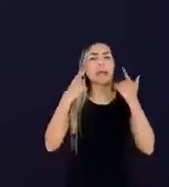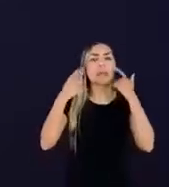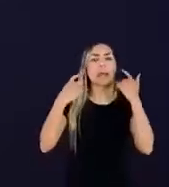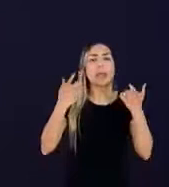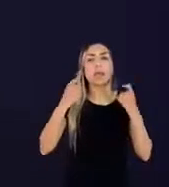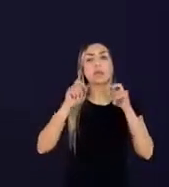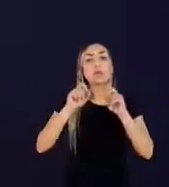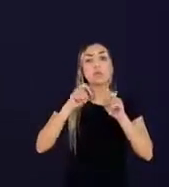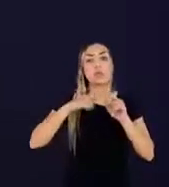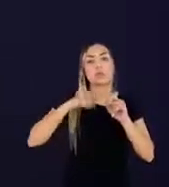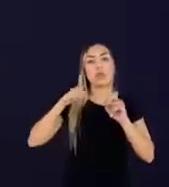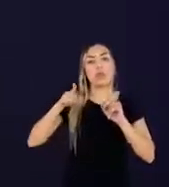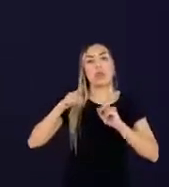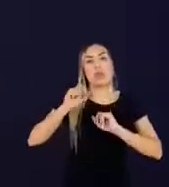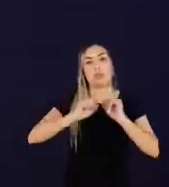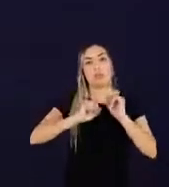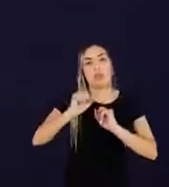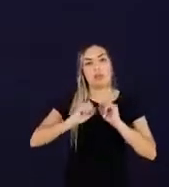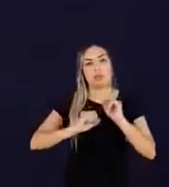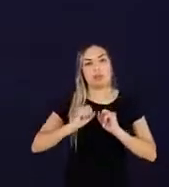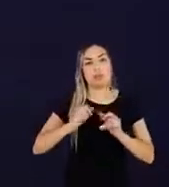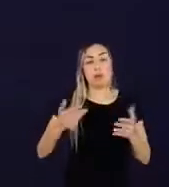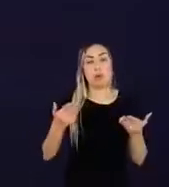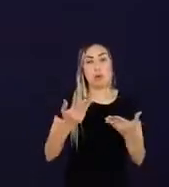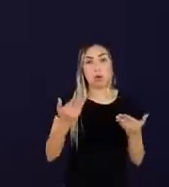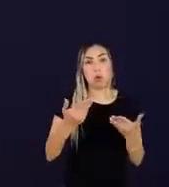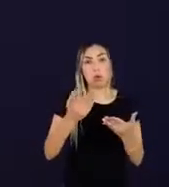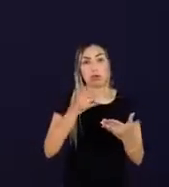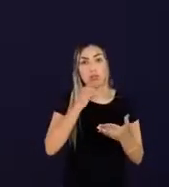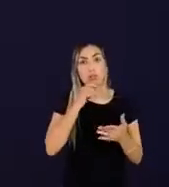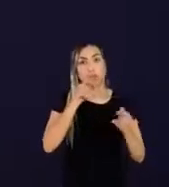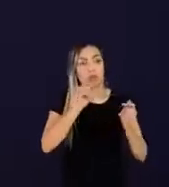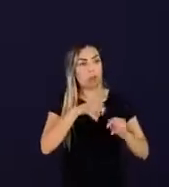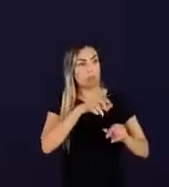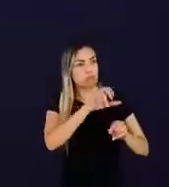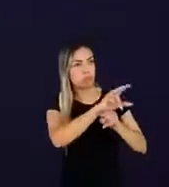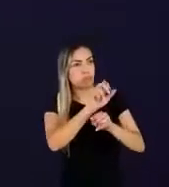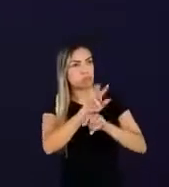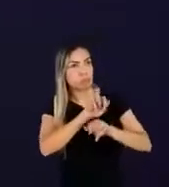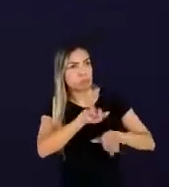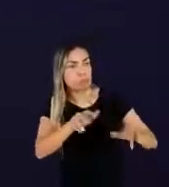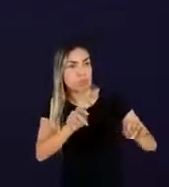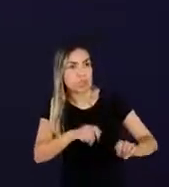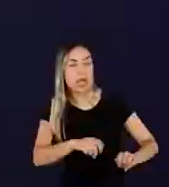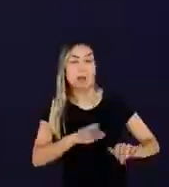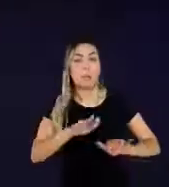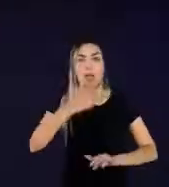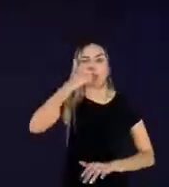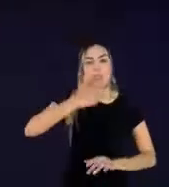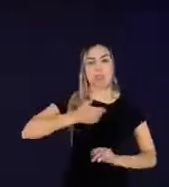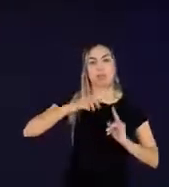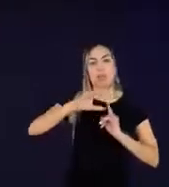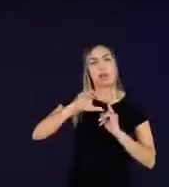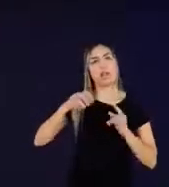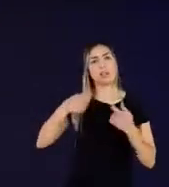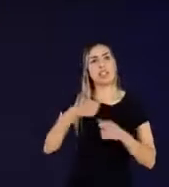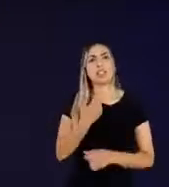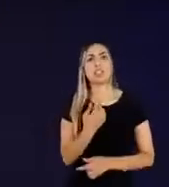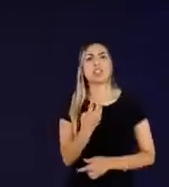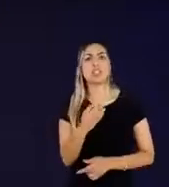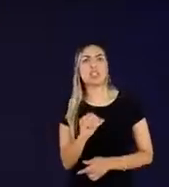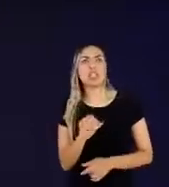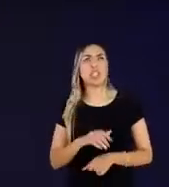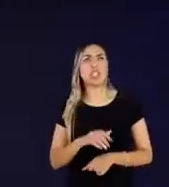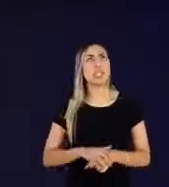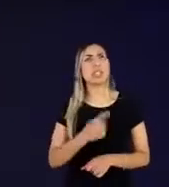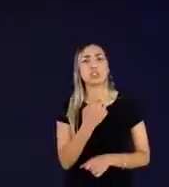desse mercado. Hoje só pode migrar para o mercado livre um consumidor que tem um consumo mensal da ordem de R$130, R$140 mil.